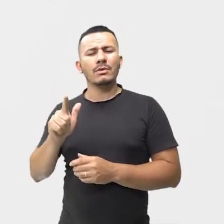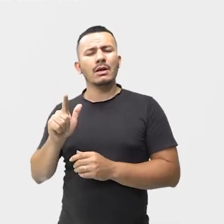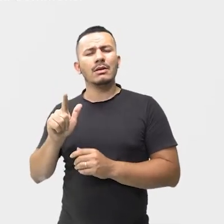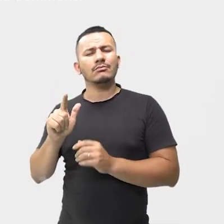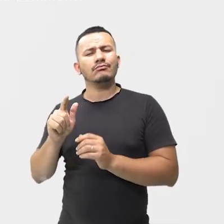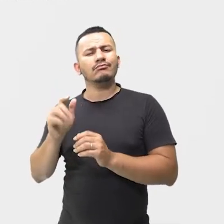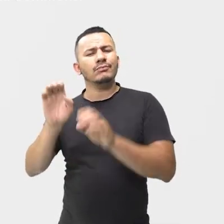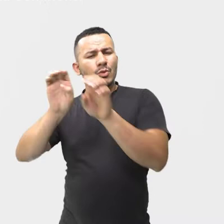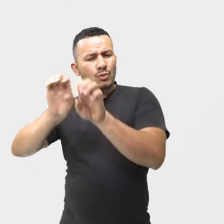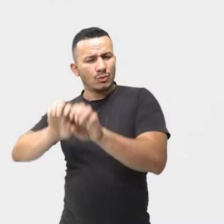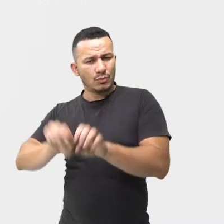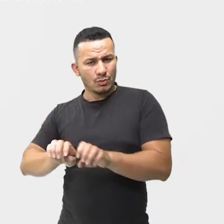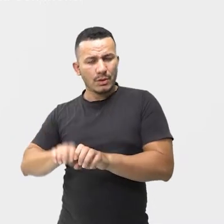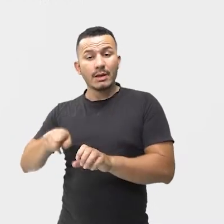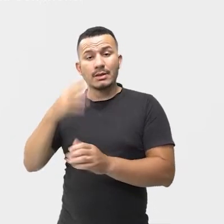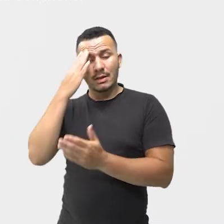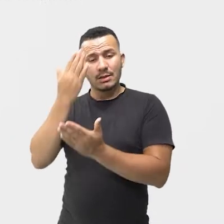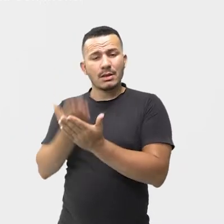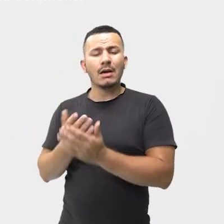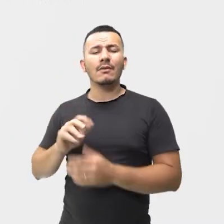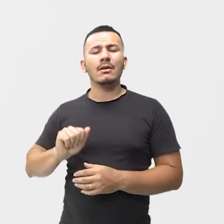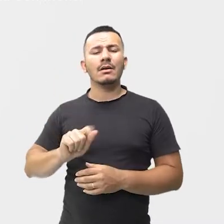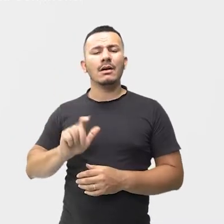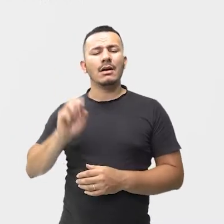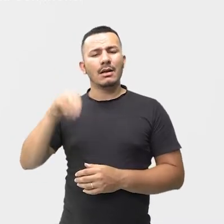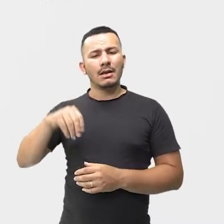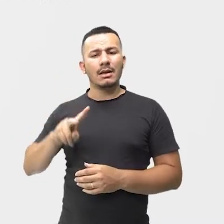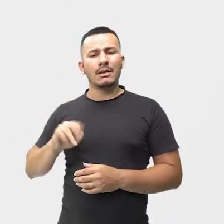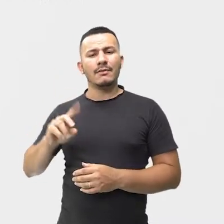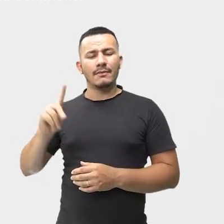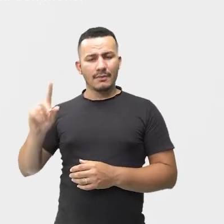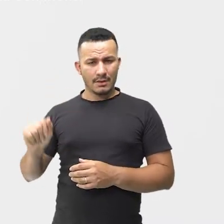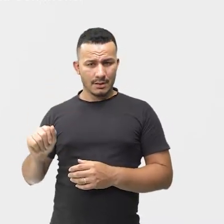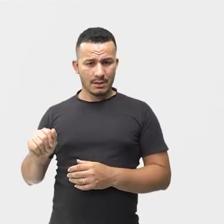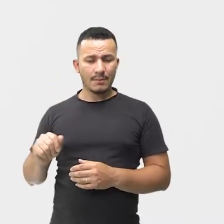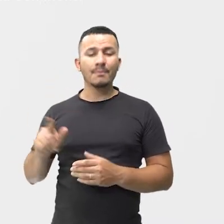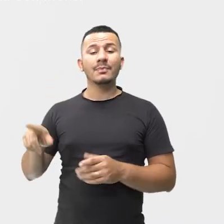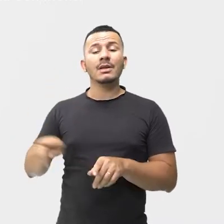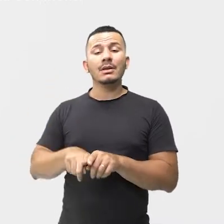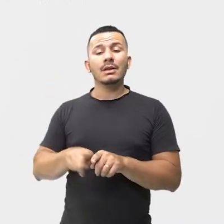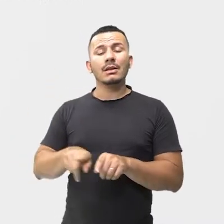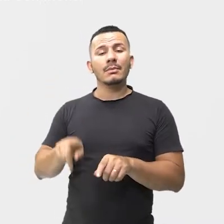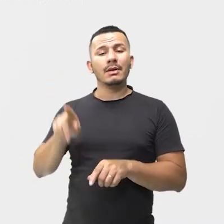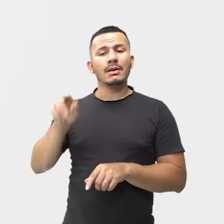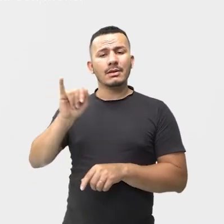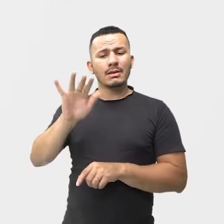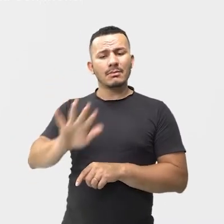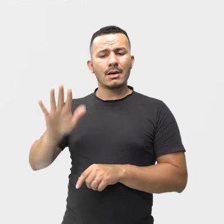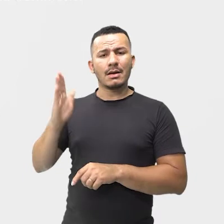a figura de um deus, certo? Que é chamado de Ra, que ele era como se